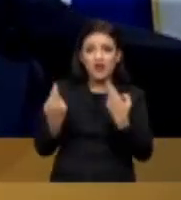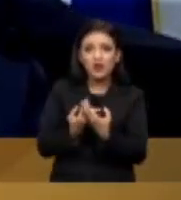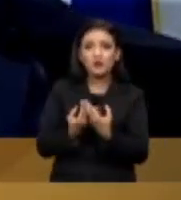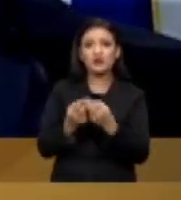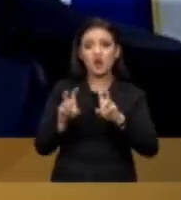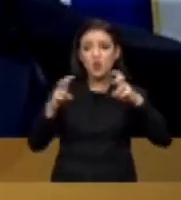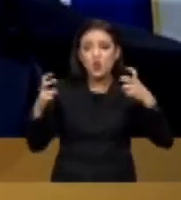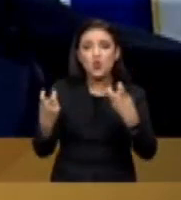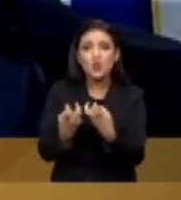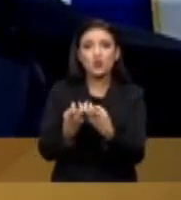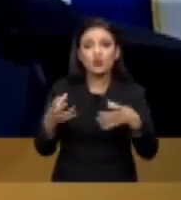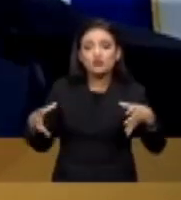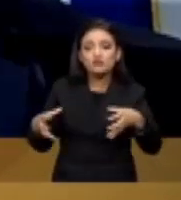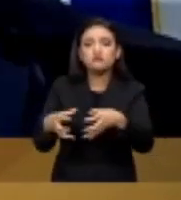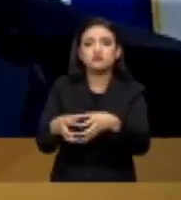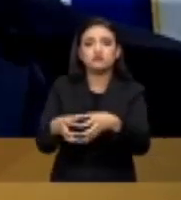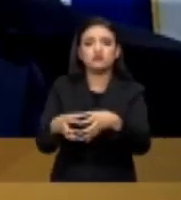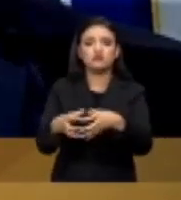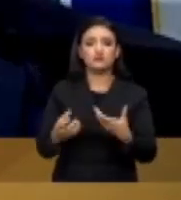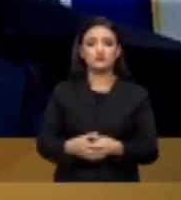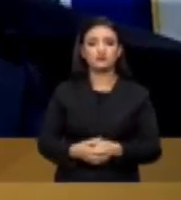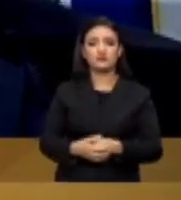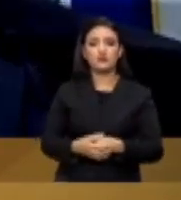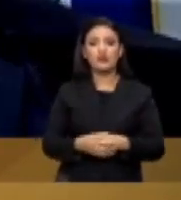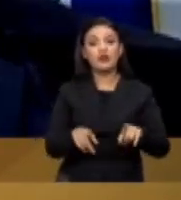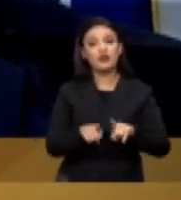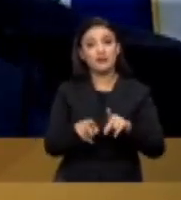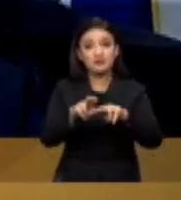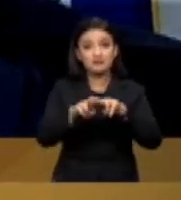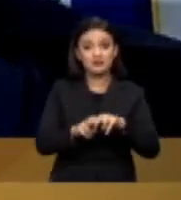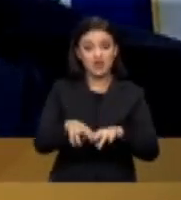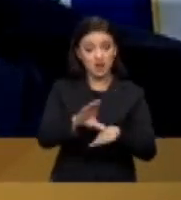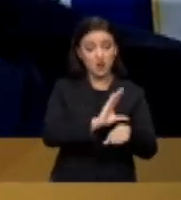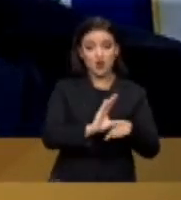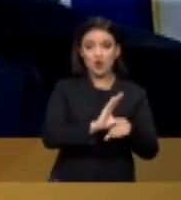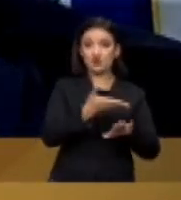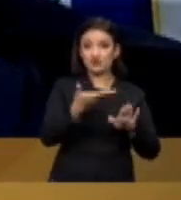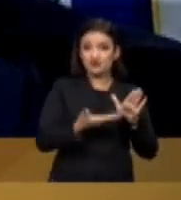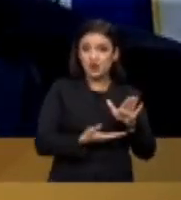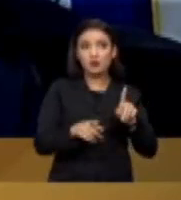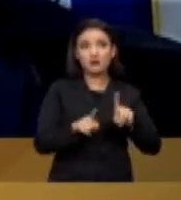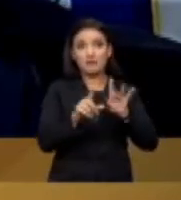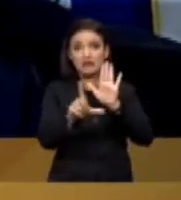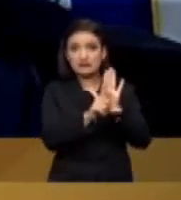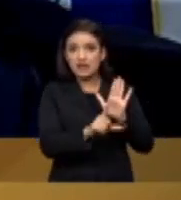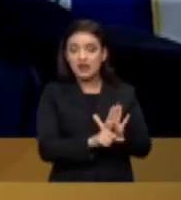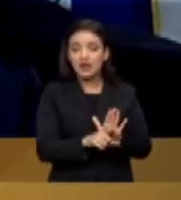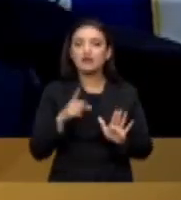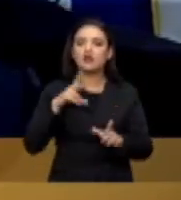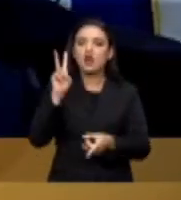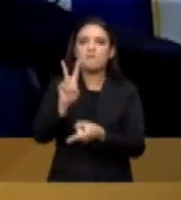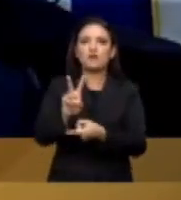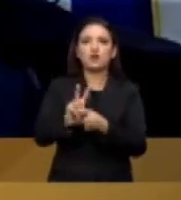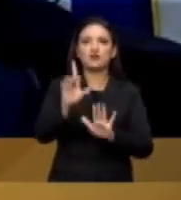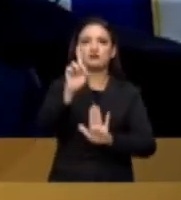mais, do aspecto tipicamente constitucional, o ordenamento jurídico brasileiro confere especial proteção ao